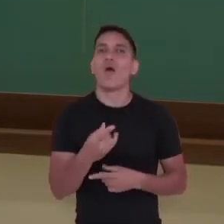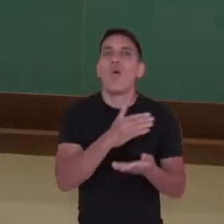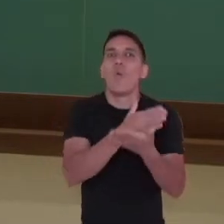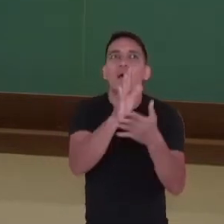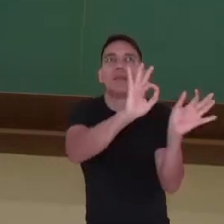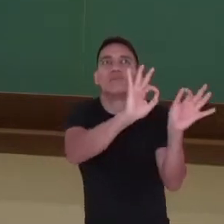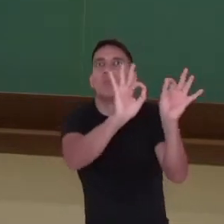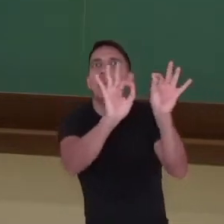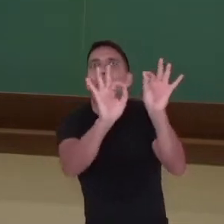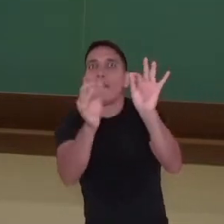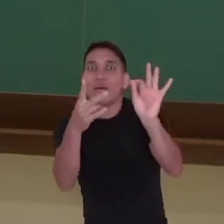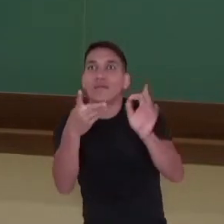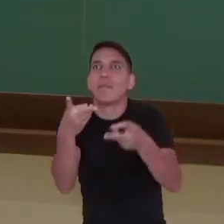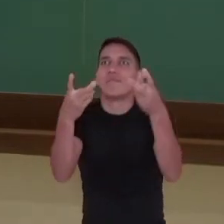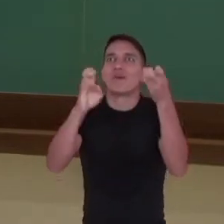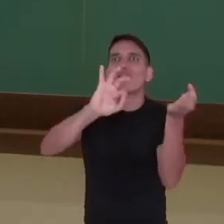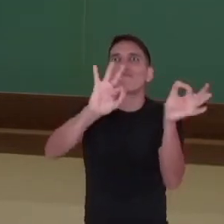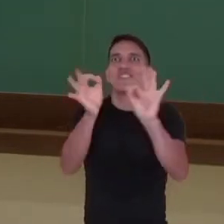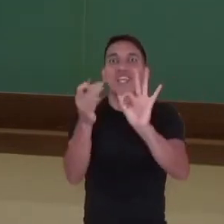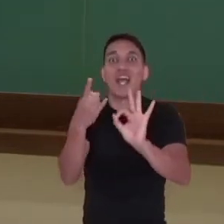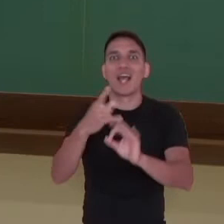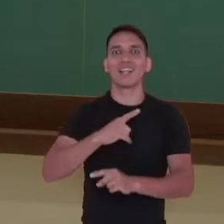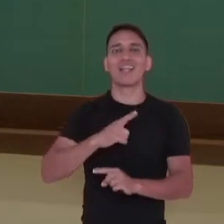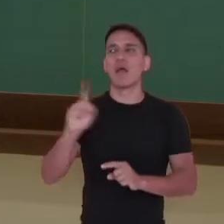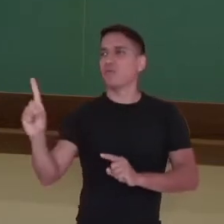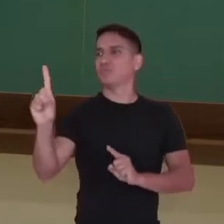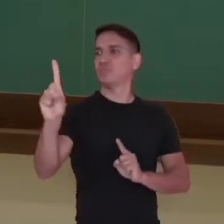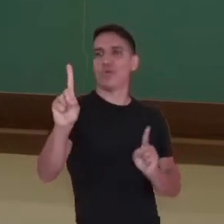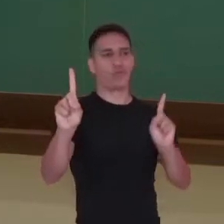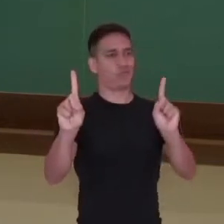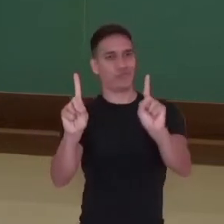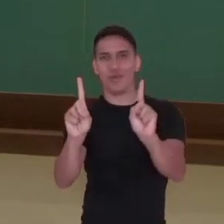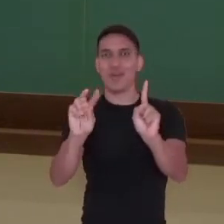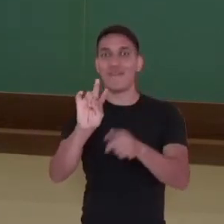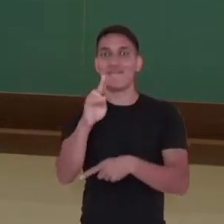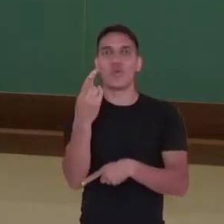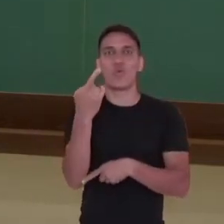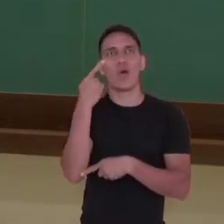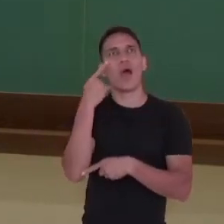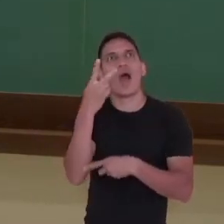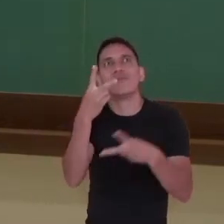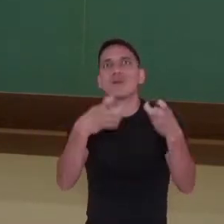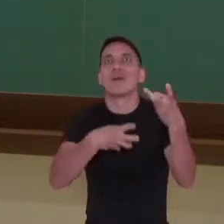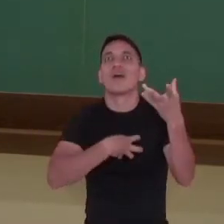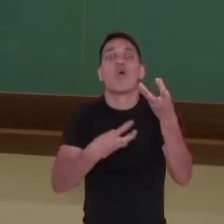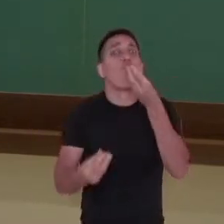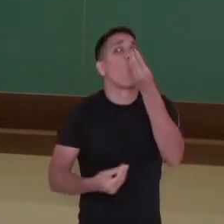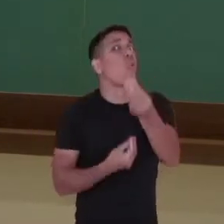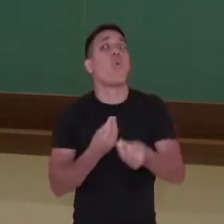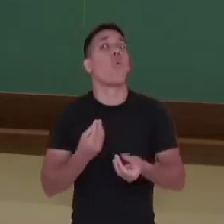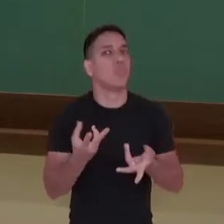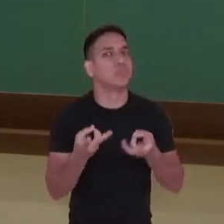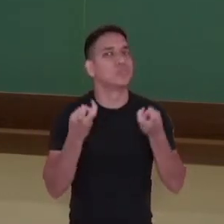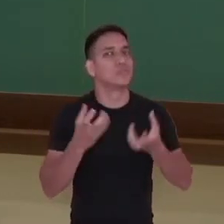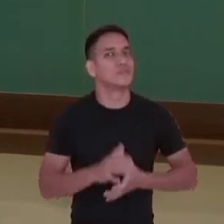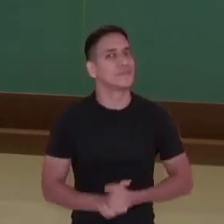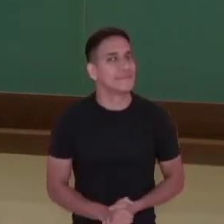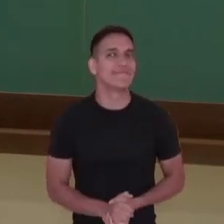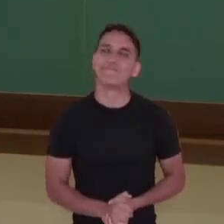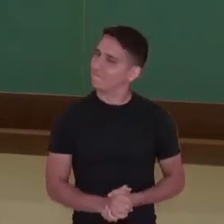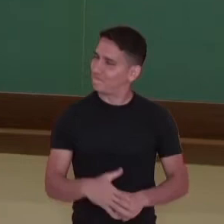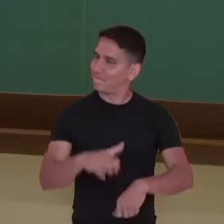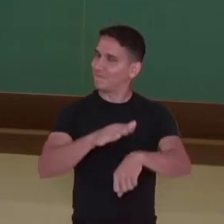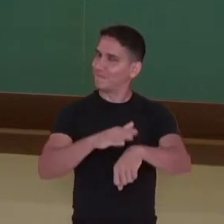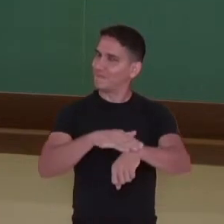cena, ouviu o autor e os atores. Como você percebeu esse ambiente? Eu vou dar